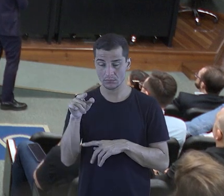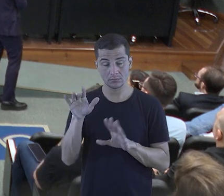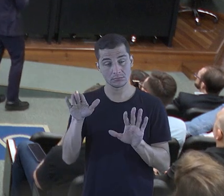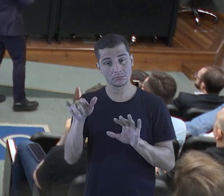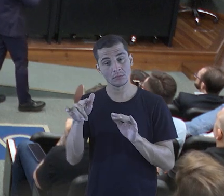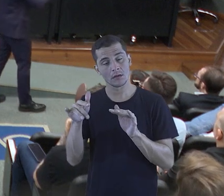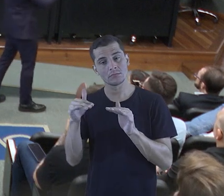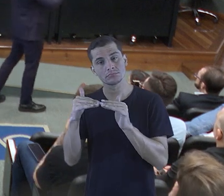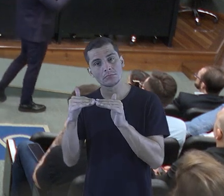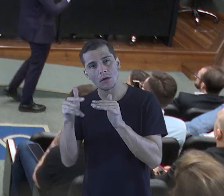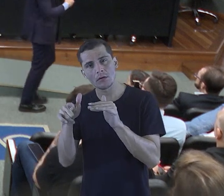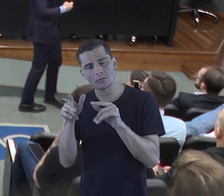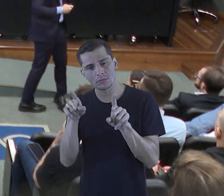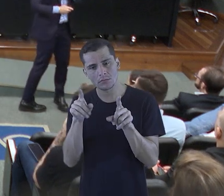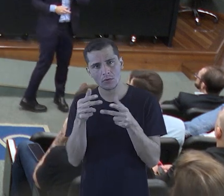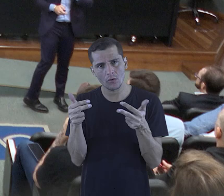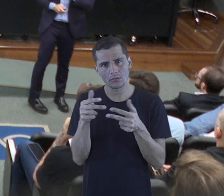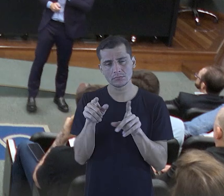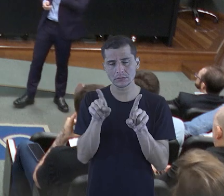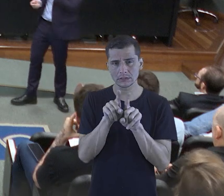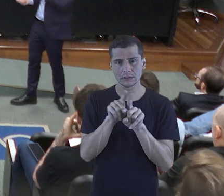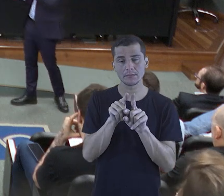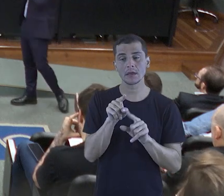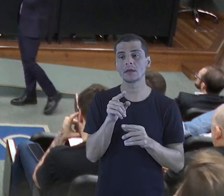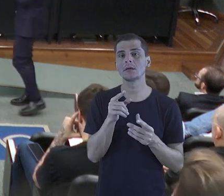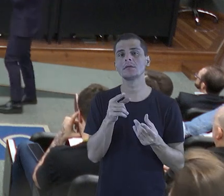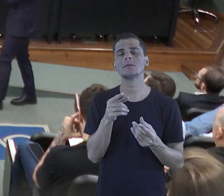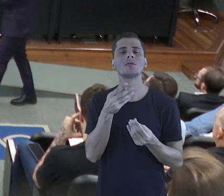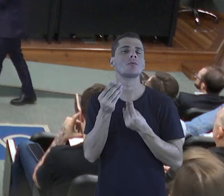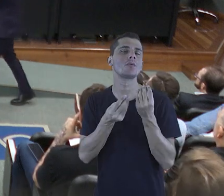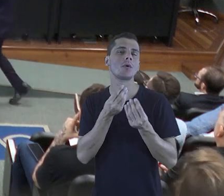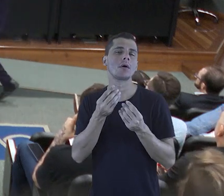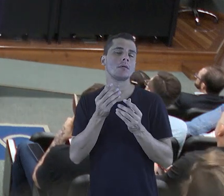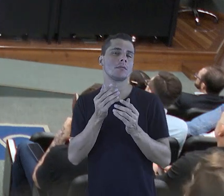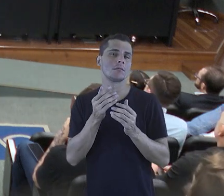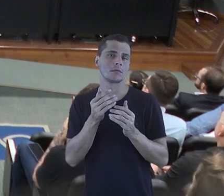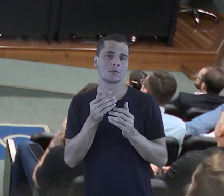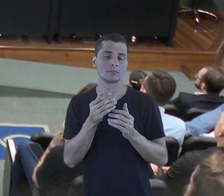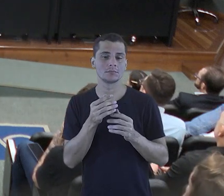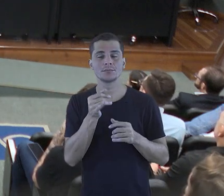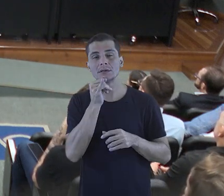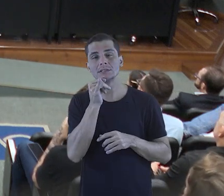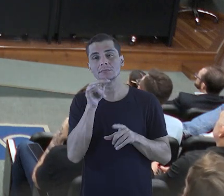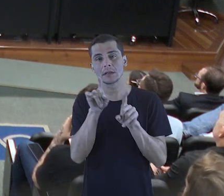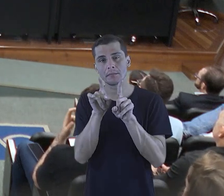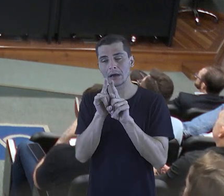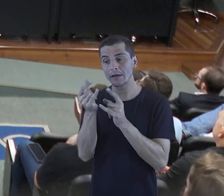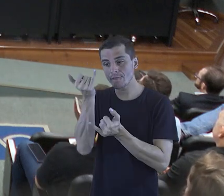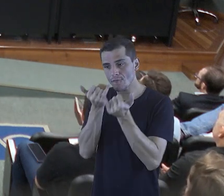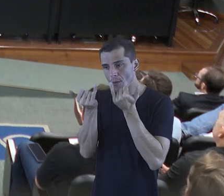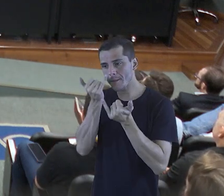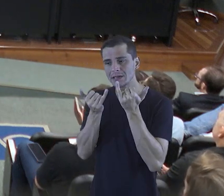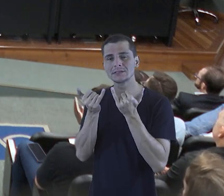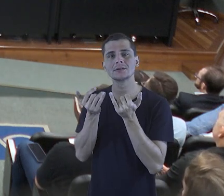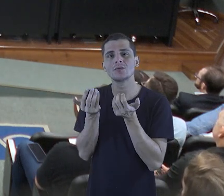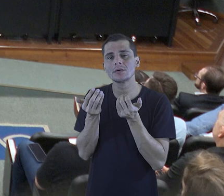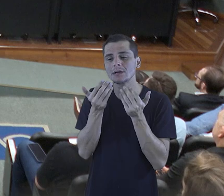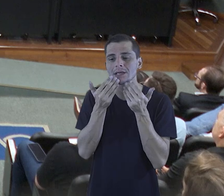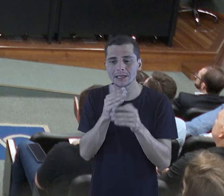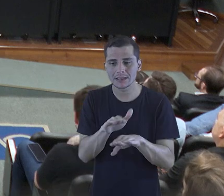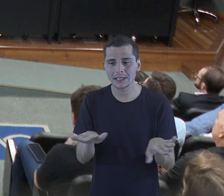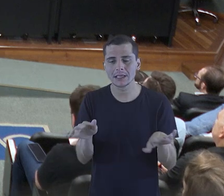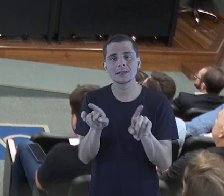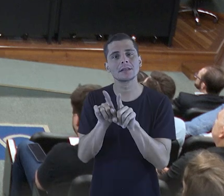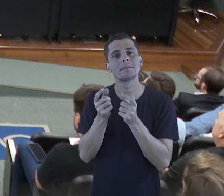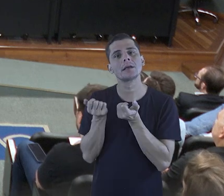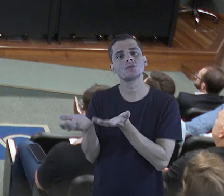E, antes da gente entrar na parte do mínimo necessário, os dados de crianças e adolescentes, que, como os dados sensíveis,